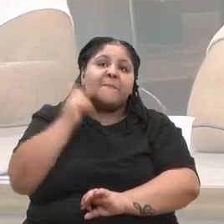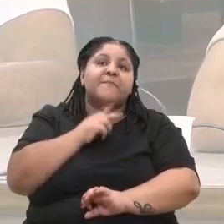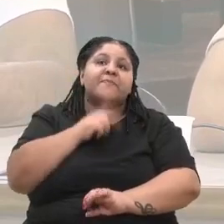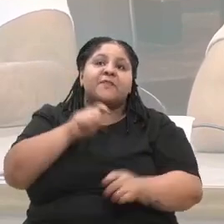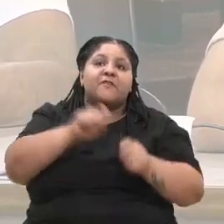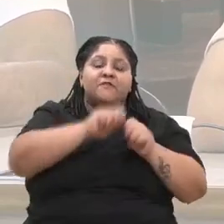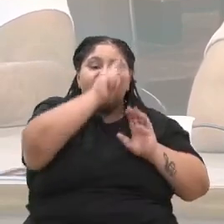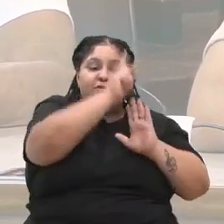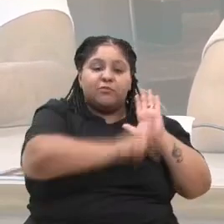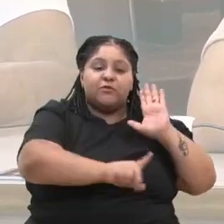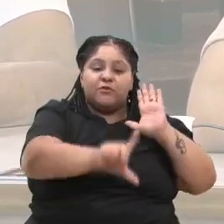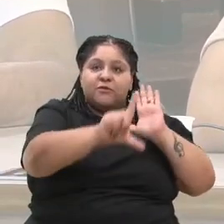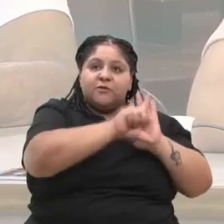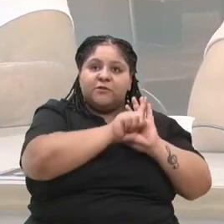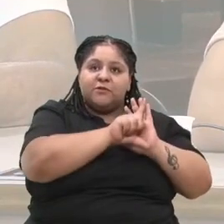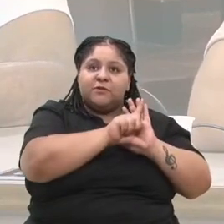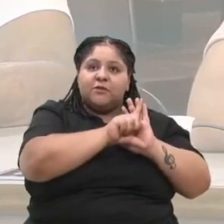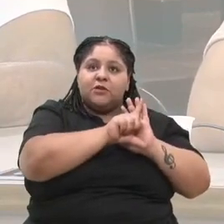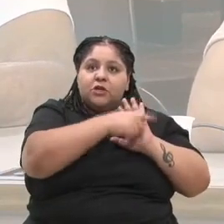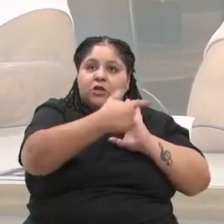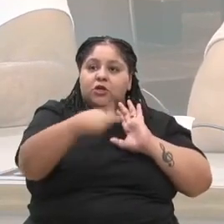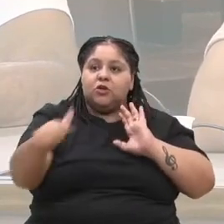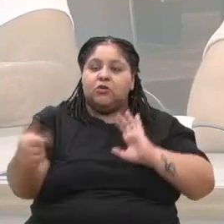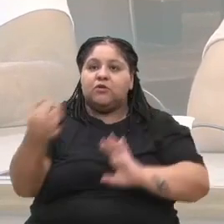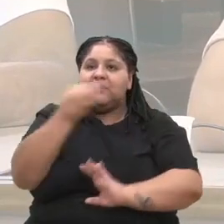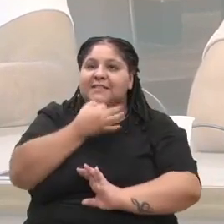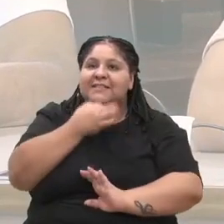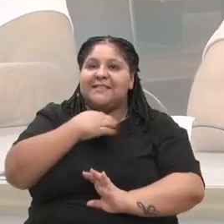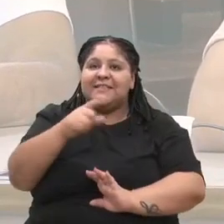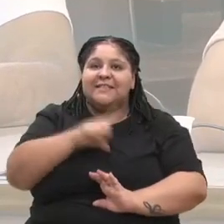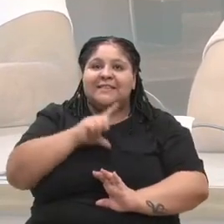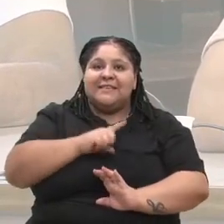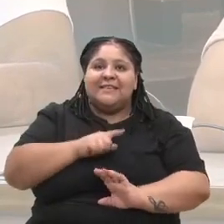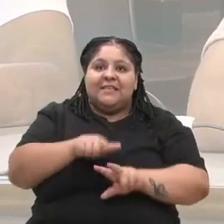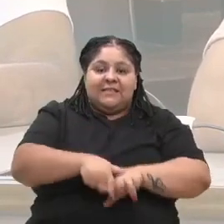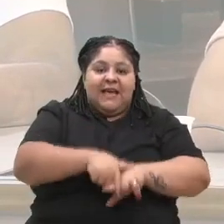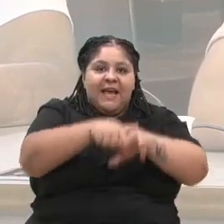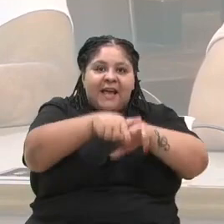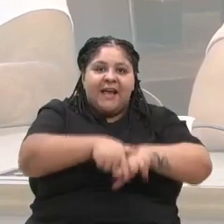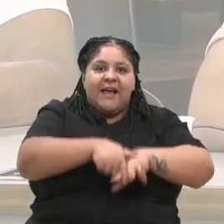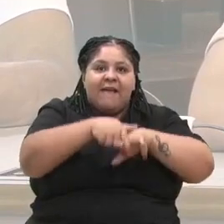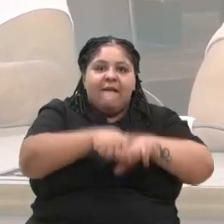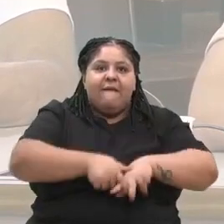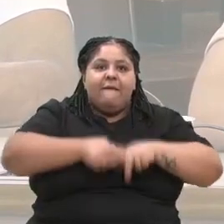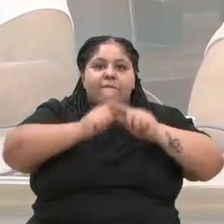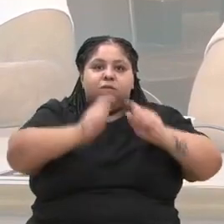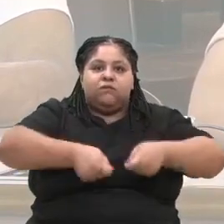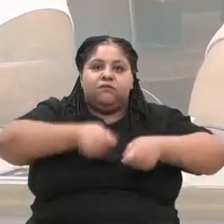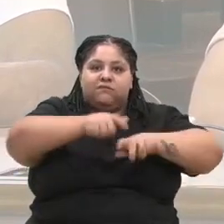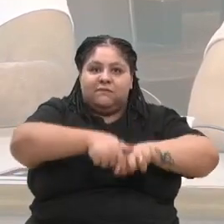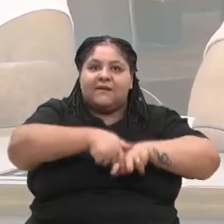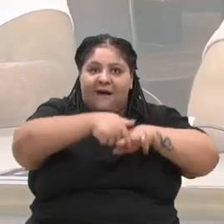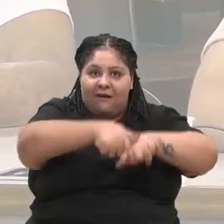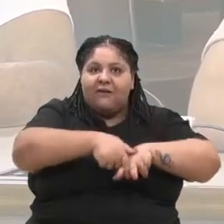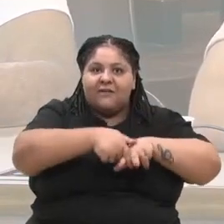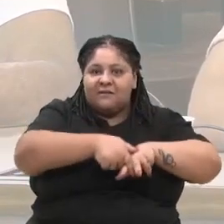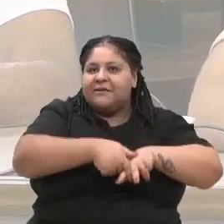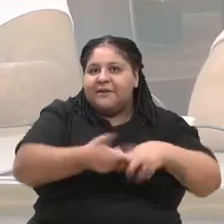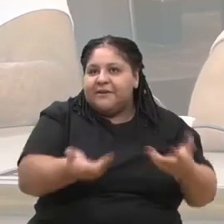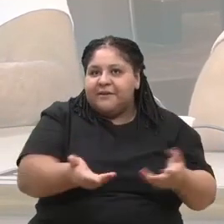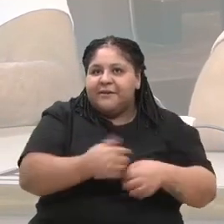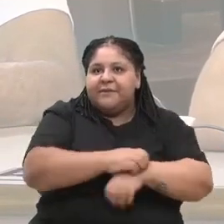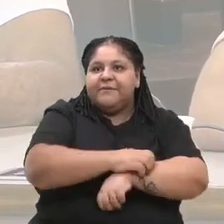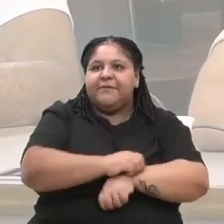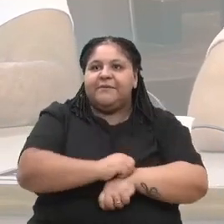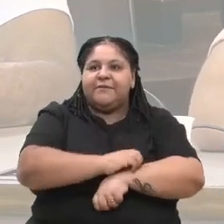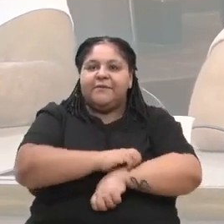de lei aqui, enquanto outras cidades do país ainda têm carroça, que é algo inimaginável, Caxias foi extinta, né? Como circos, essas outras